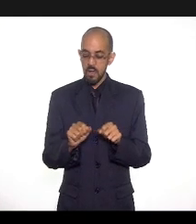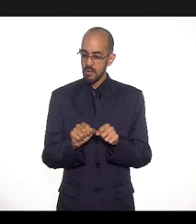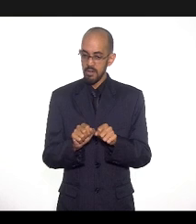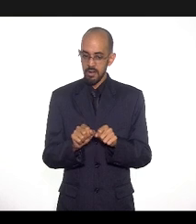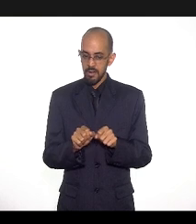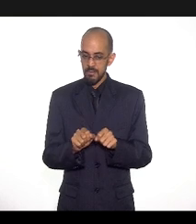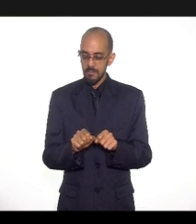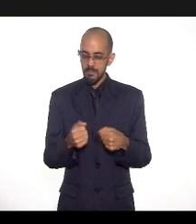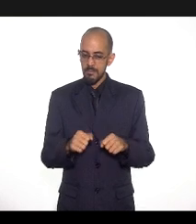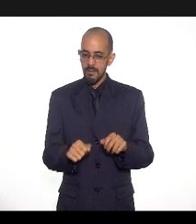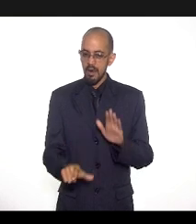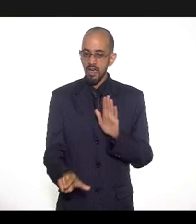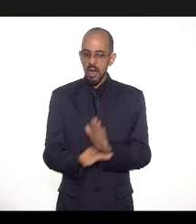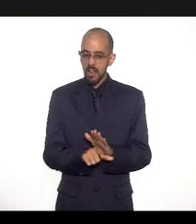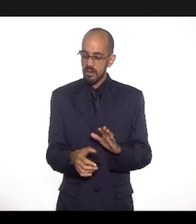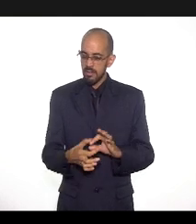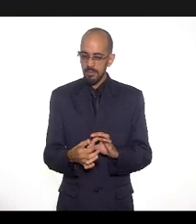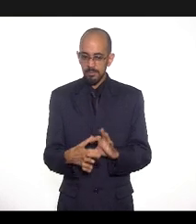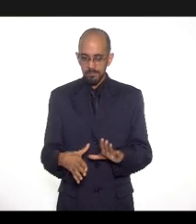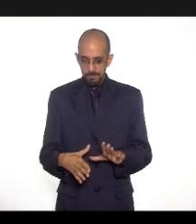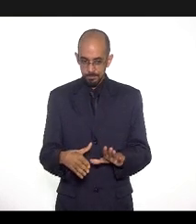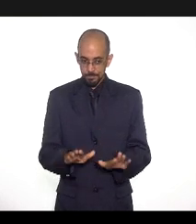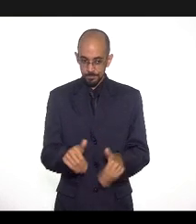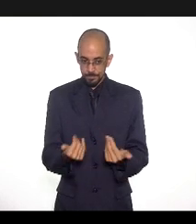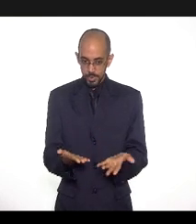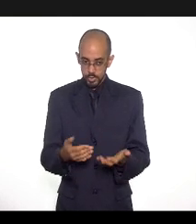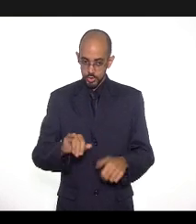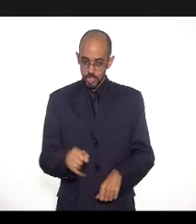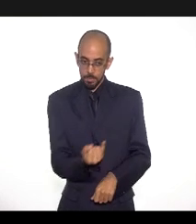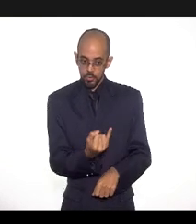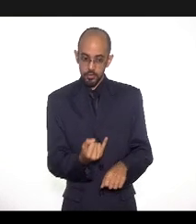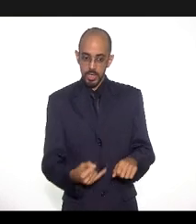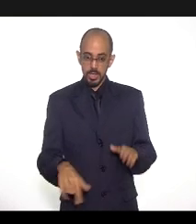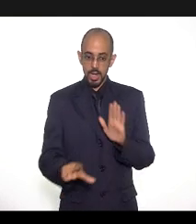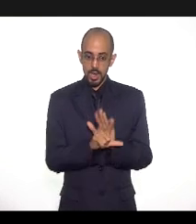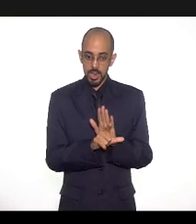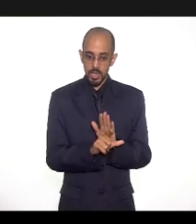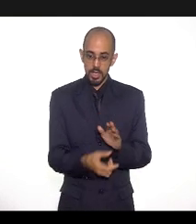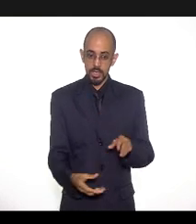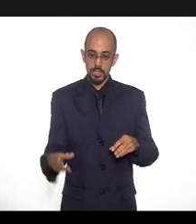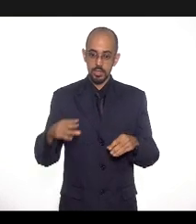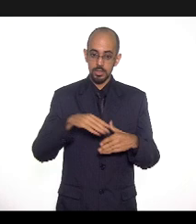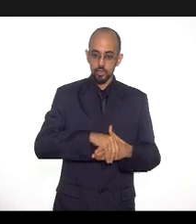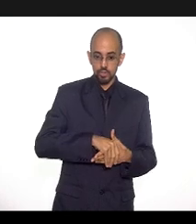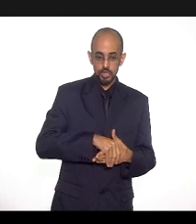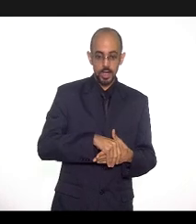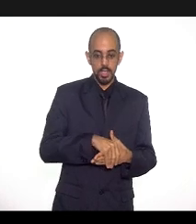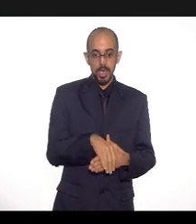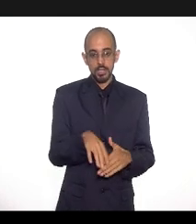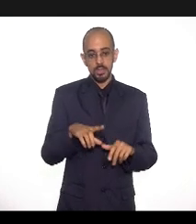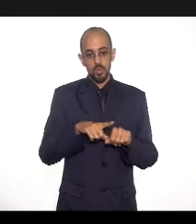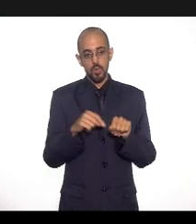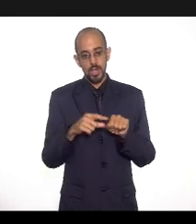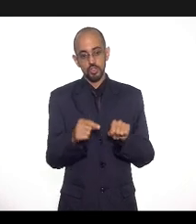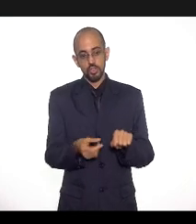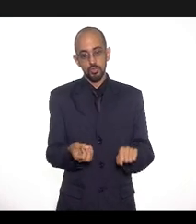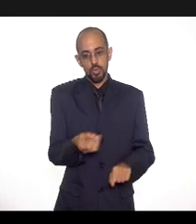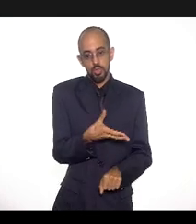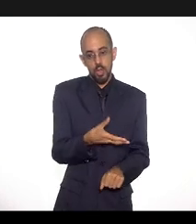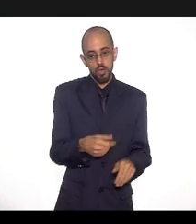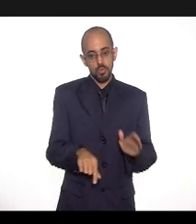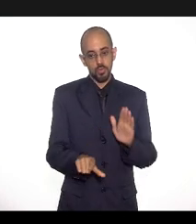lei autorizativa. Então, a gente aproveita a lei e inclui um artigo autorizando a confazer a proposta da